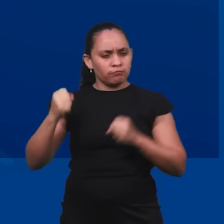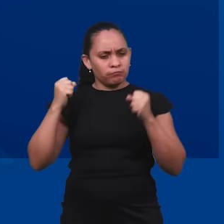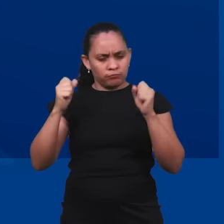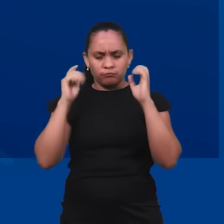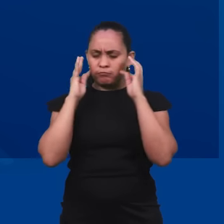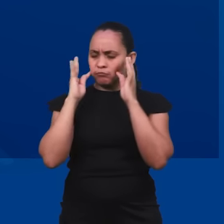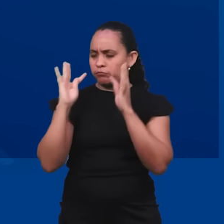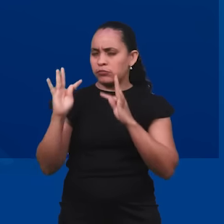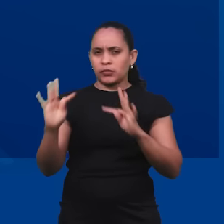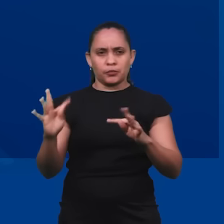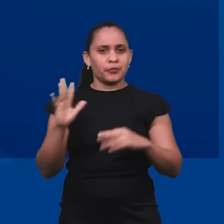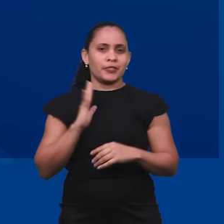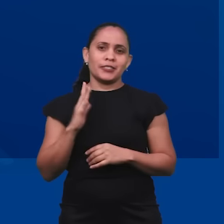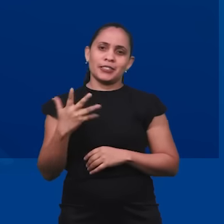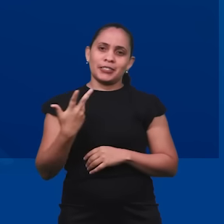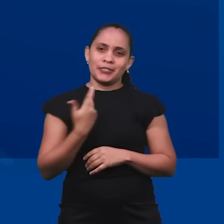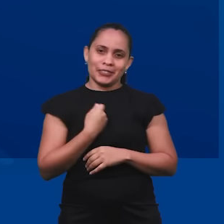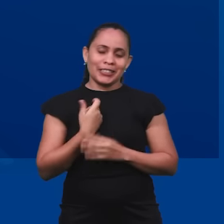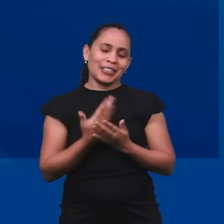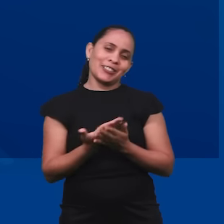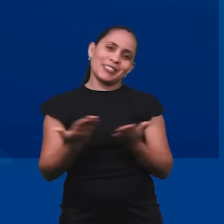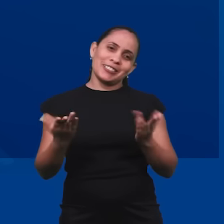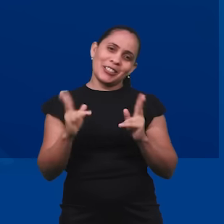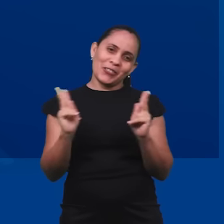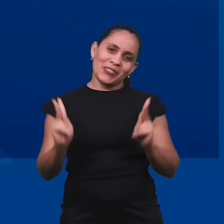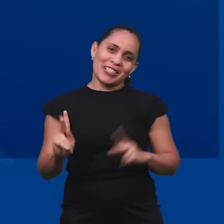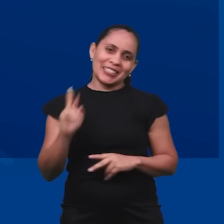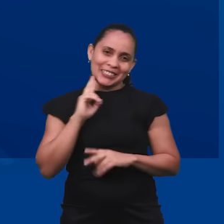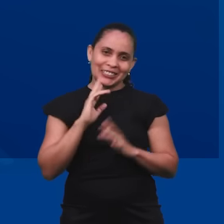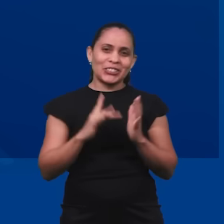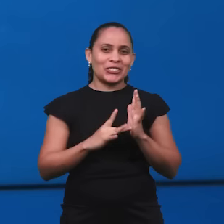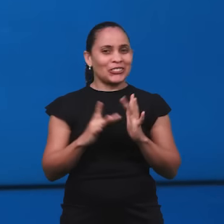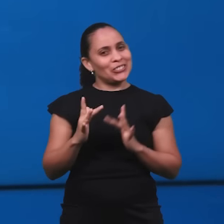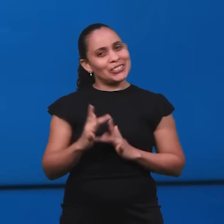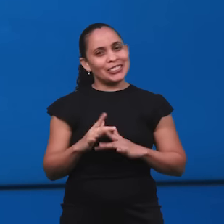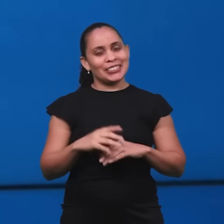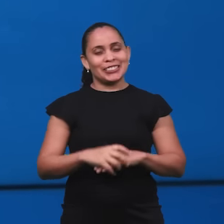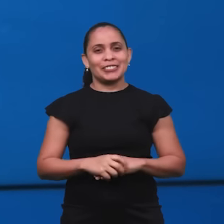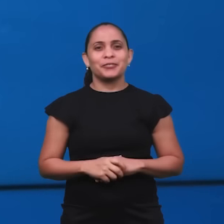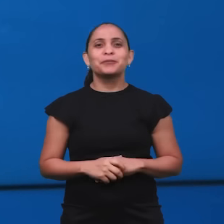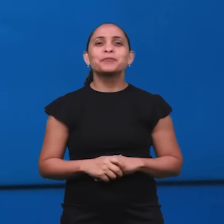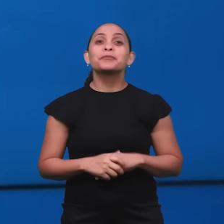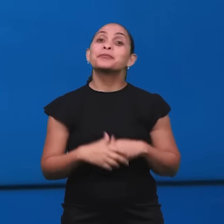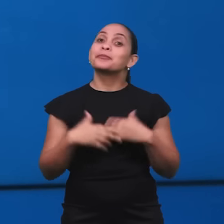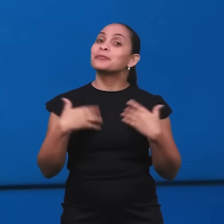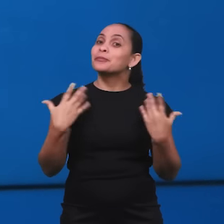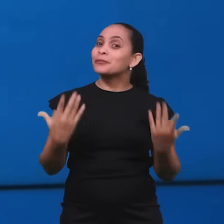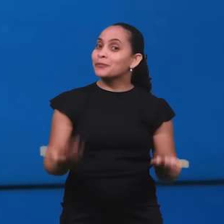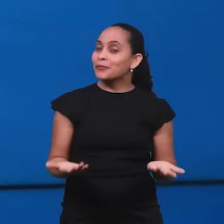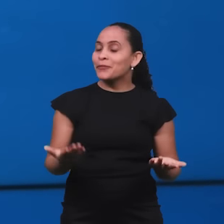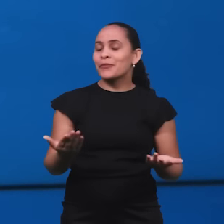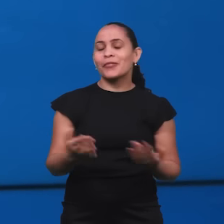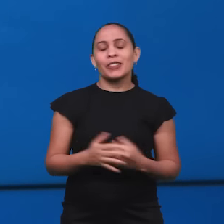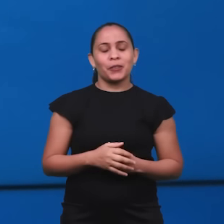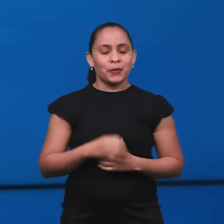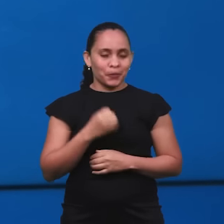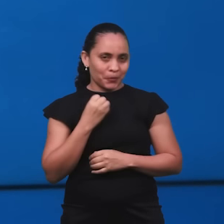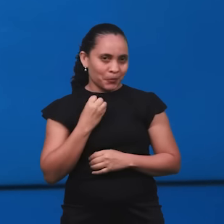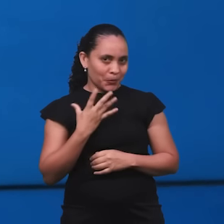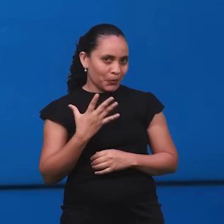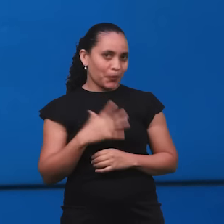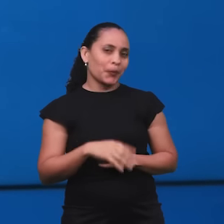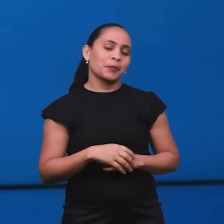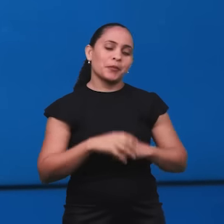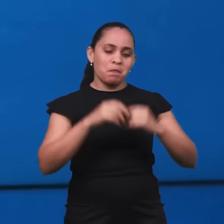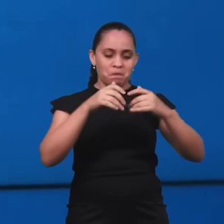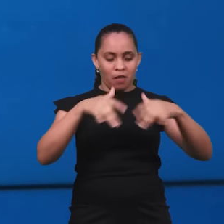da salvação. A todos a paz do Senhor Jesus. Muito bem, Patrick, essa cortina ali,